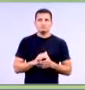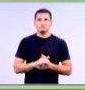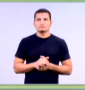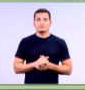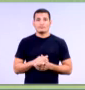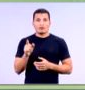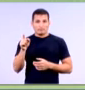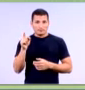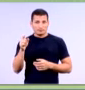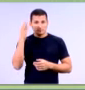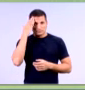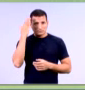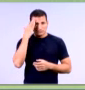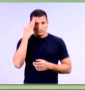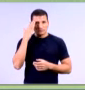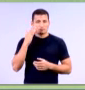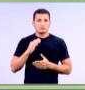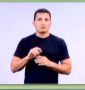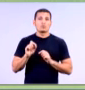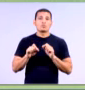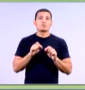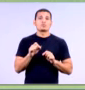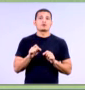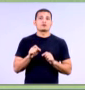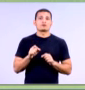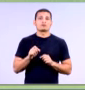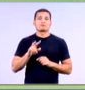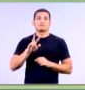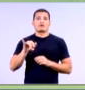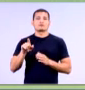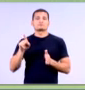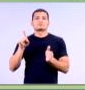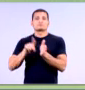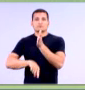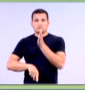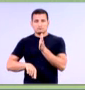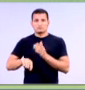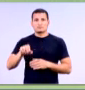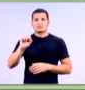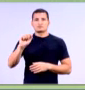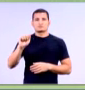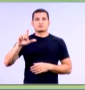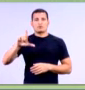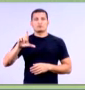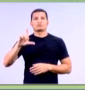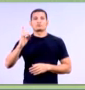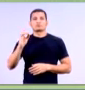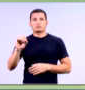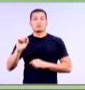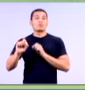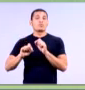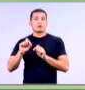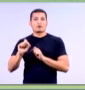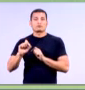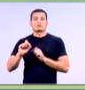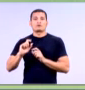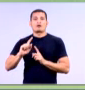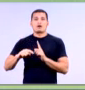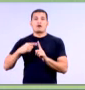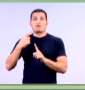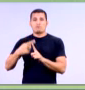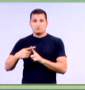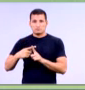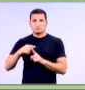ele saber o que vai diminuir do saldo e o que vai aumentar no saldo, no caso do sacar e